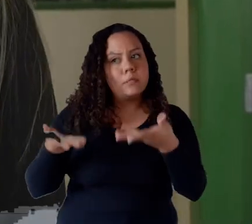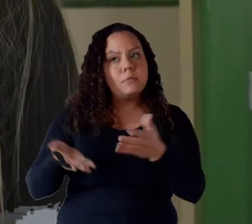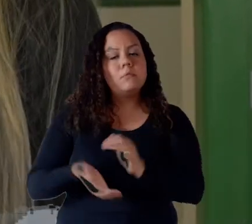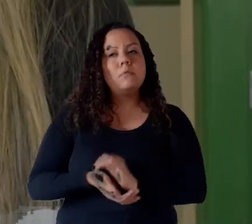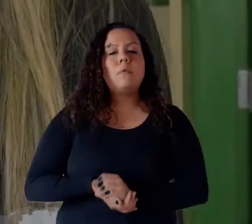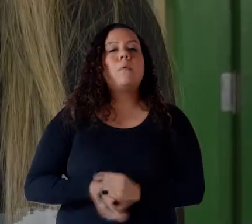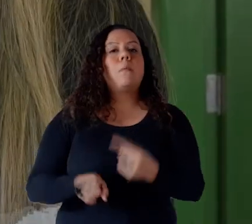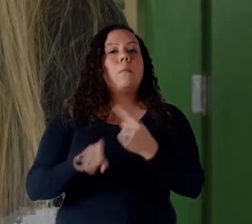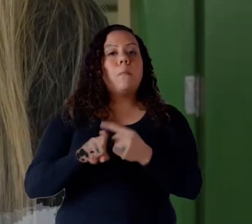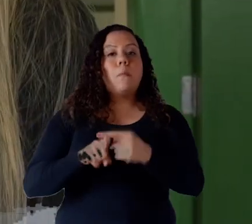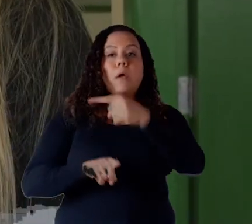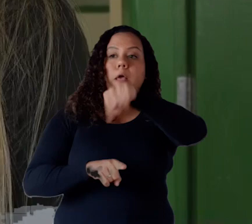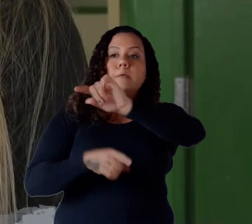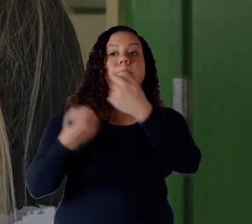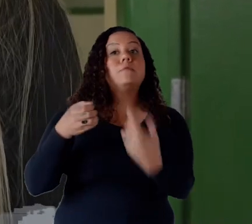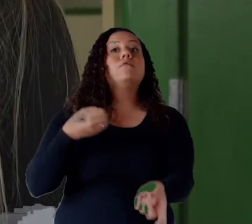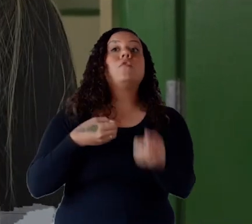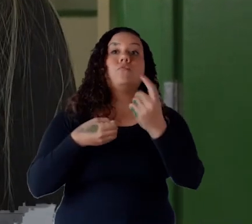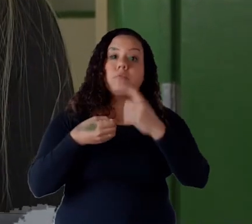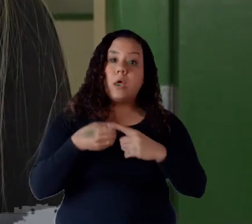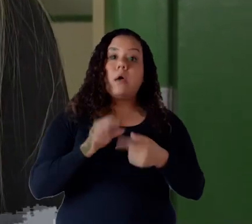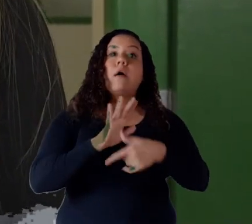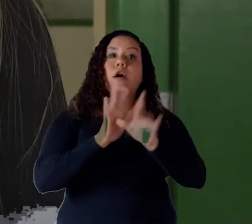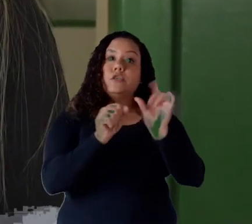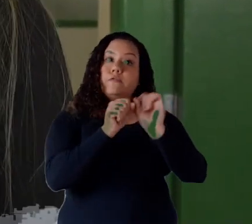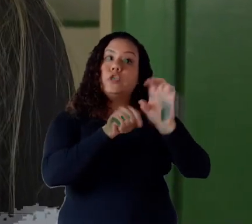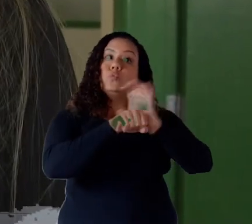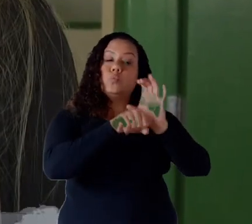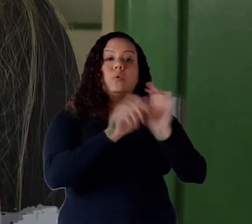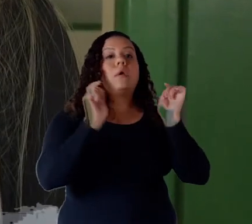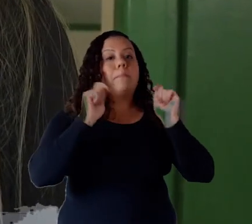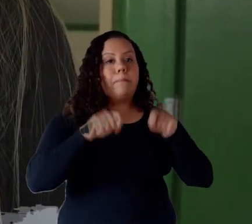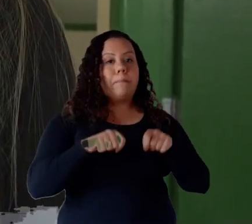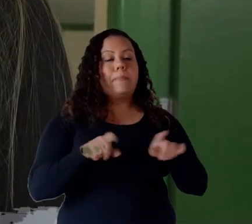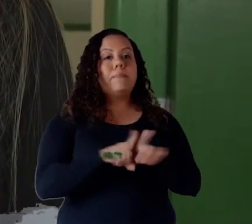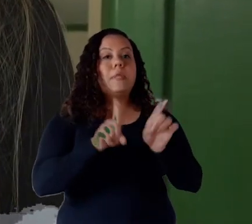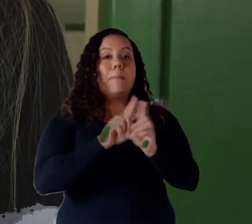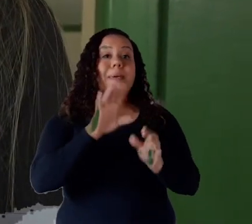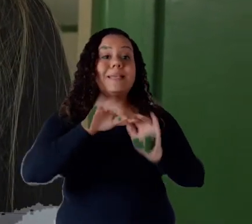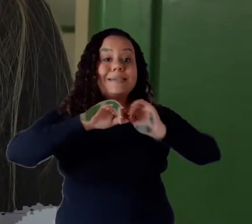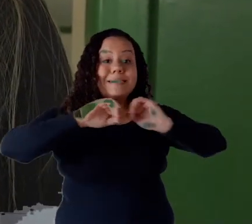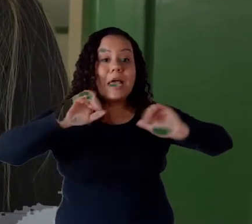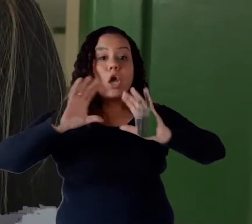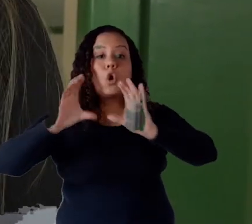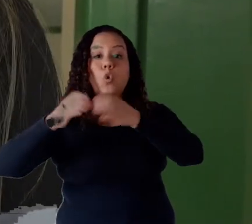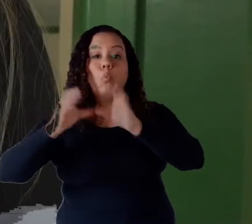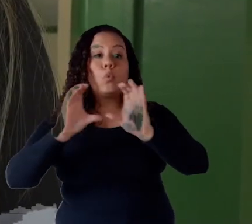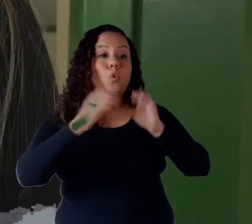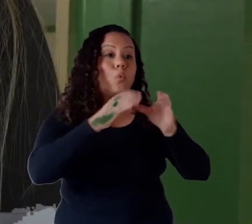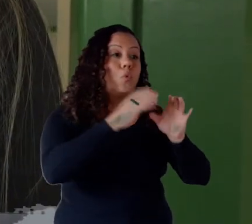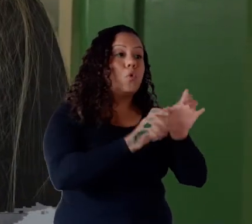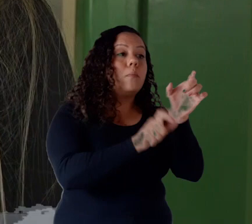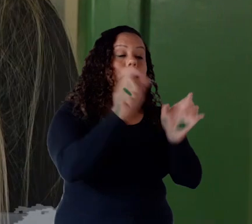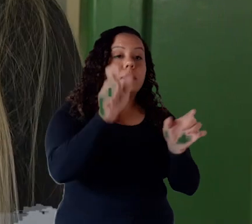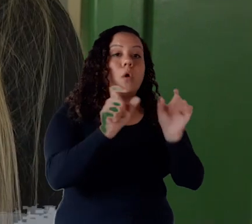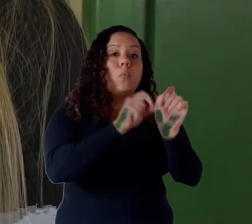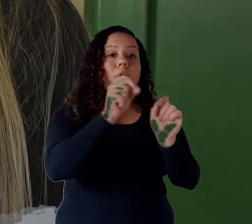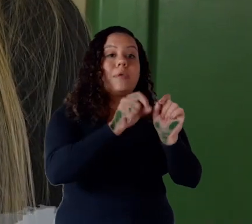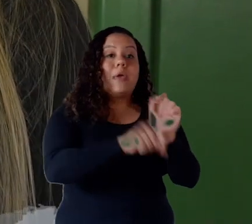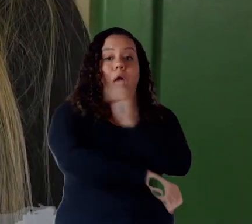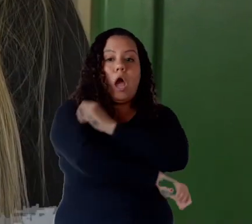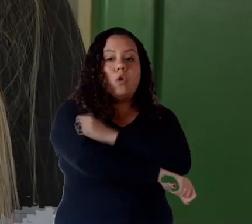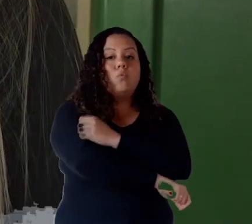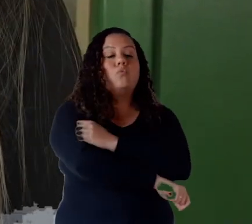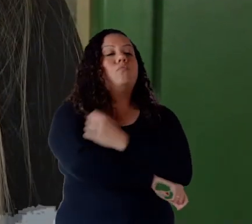Todos os alunos foram orientados a fazer os cursos de capacitação, né, para poder fazer esse retorno. Além disso, a